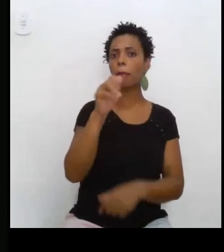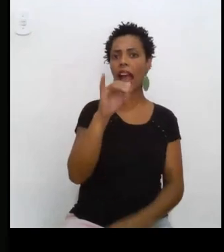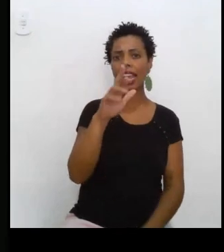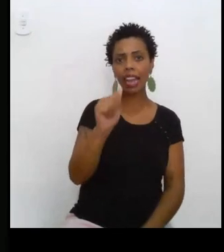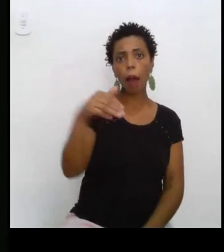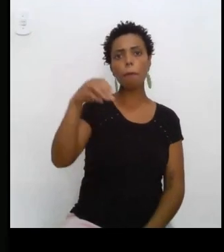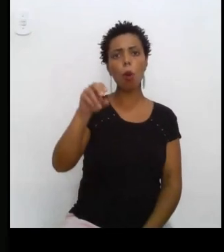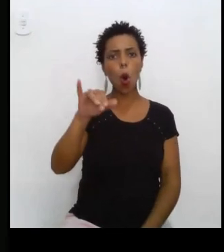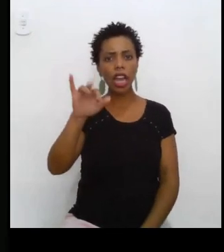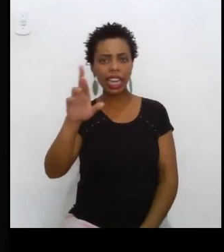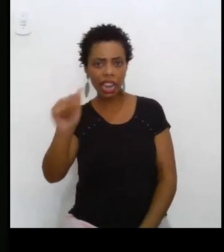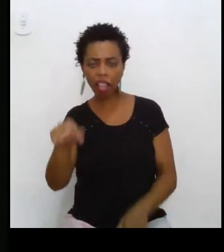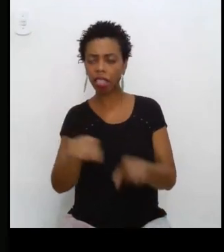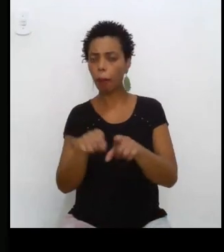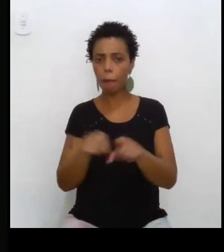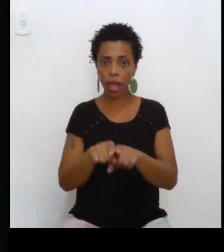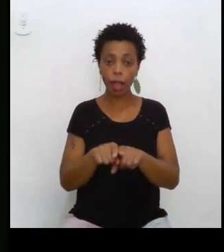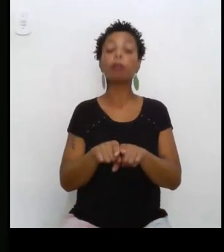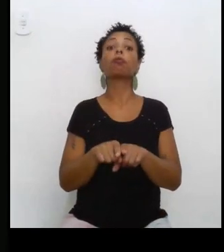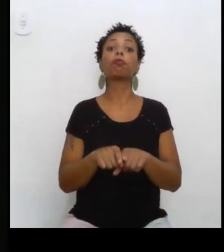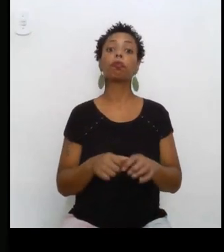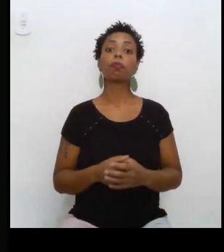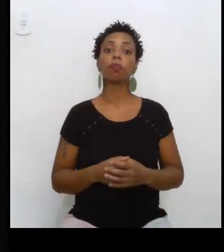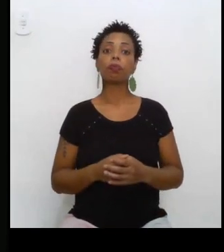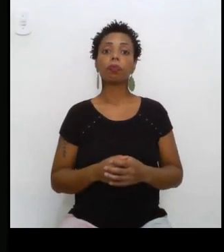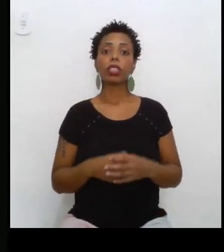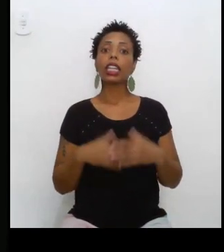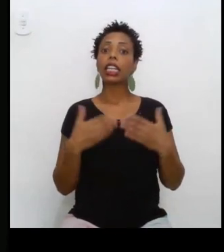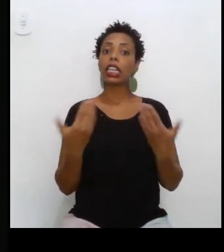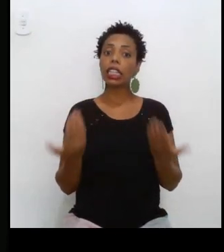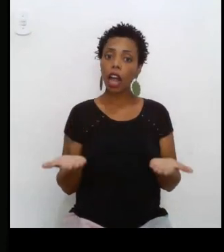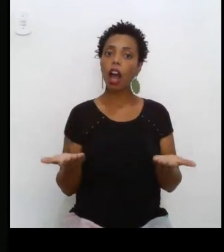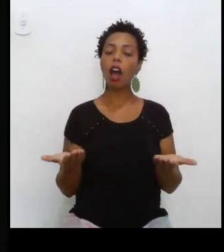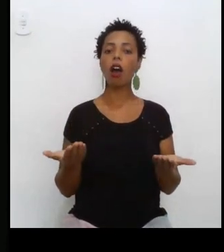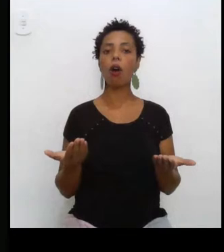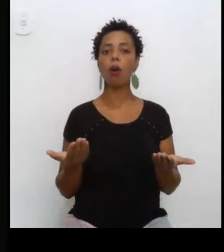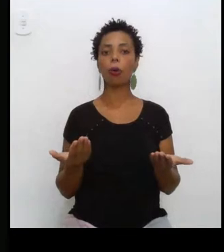então pode ser que é